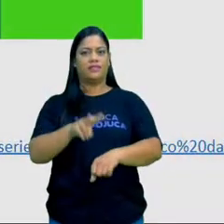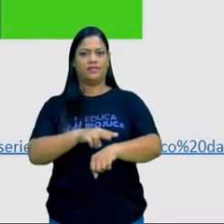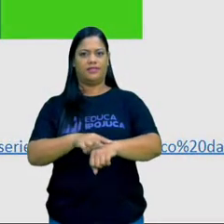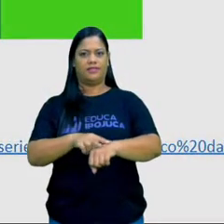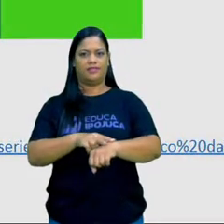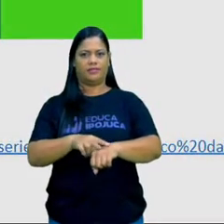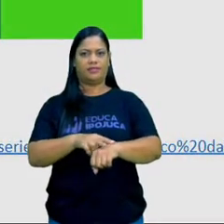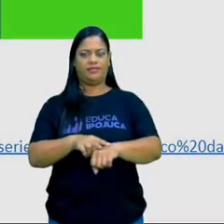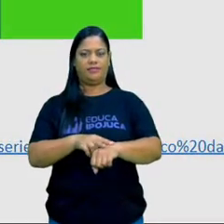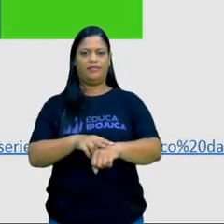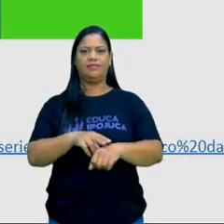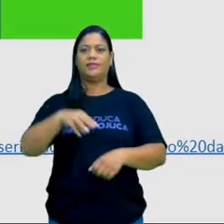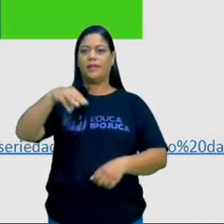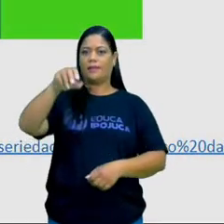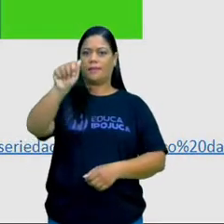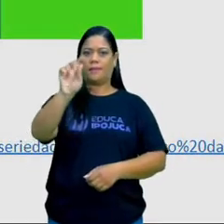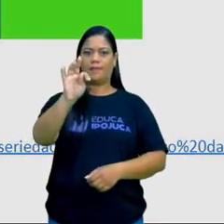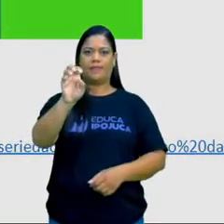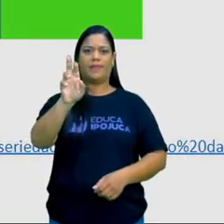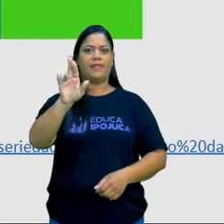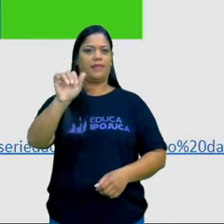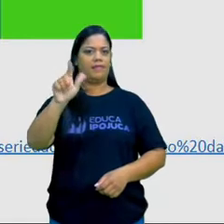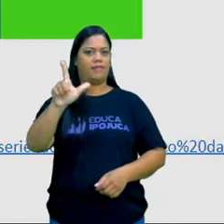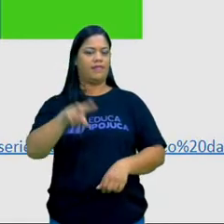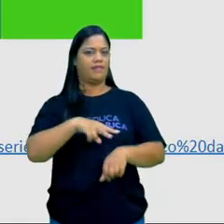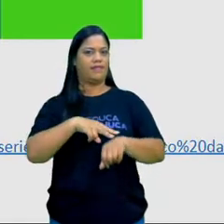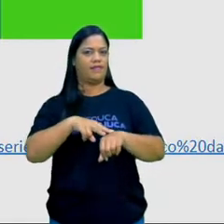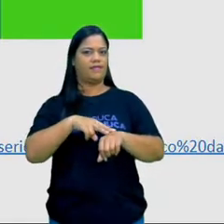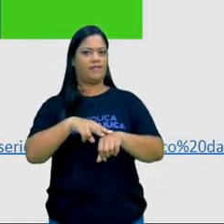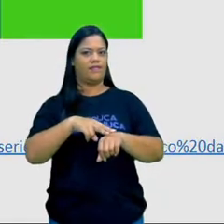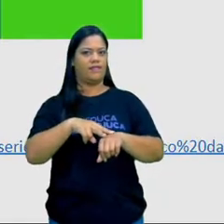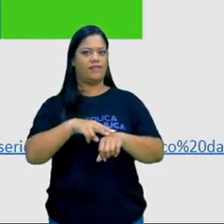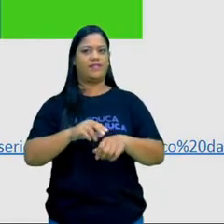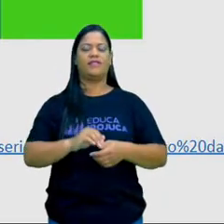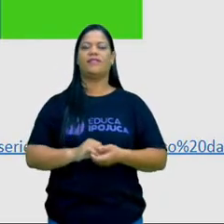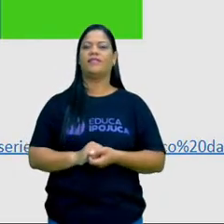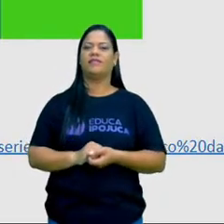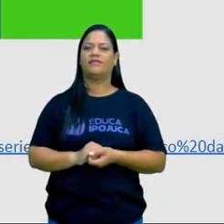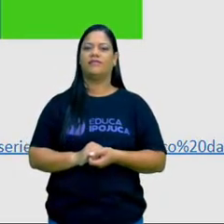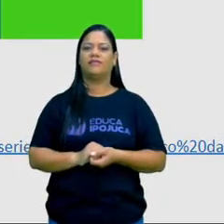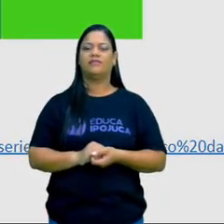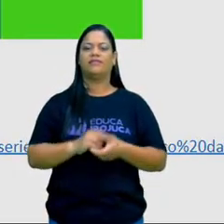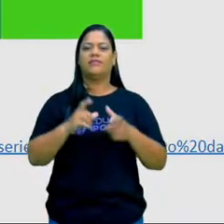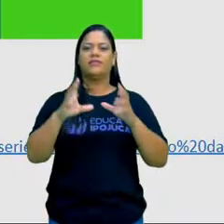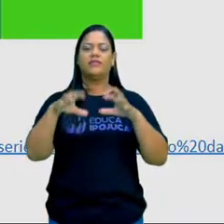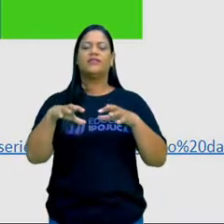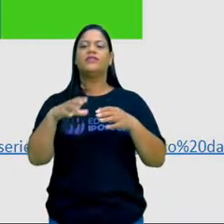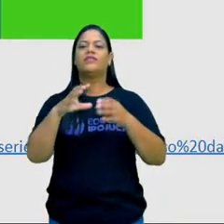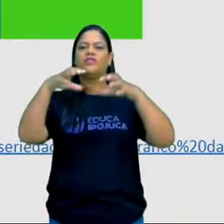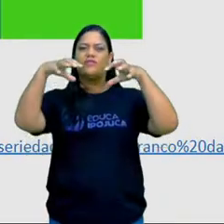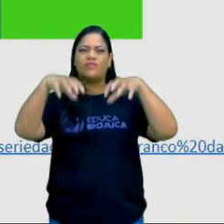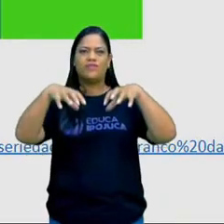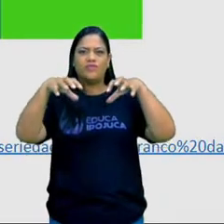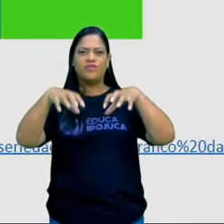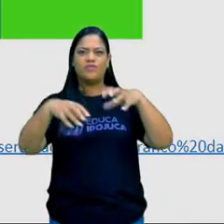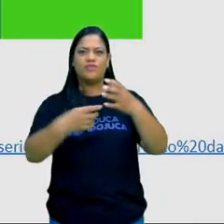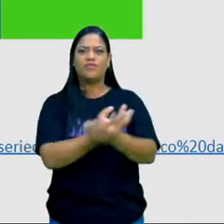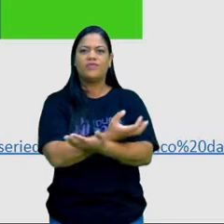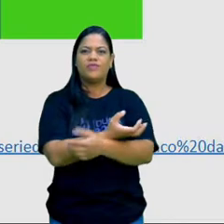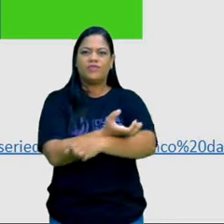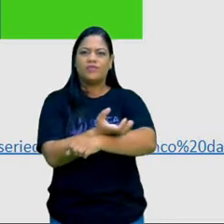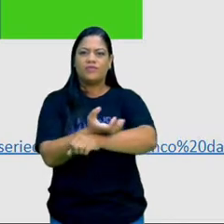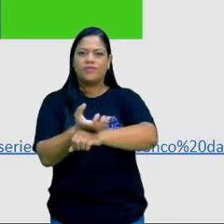Na associação material, a gente tem o verde como a umidade, frescor, a